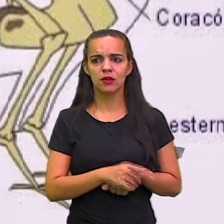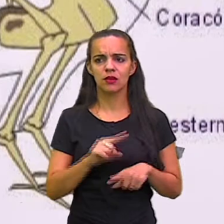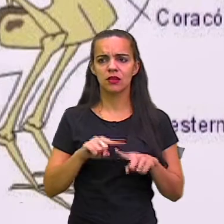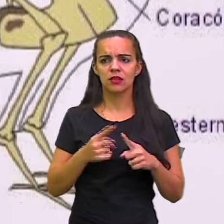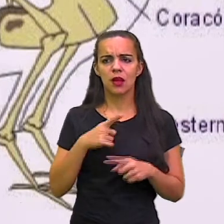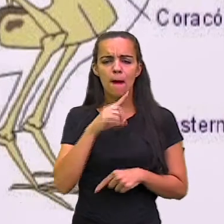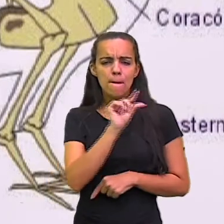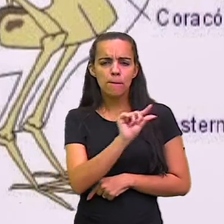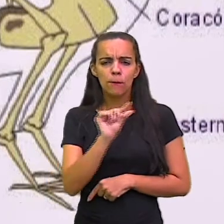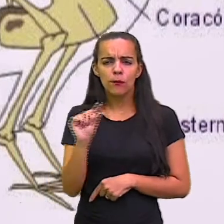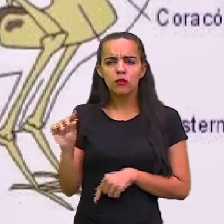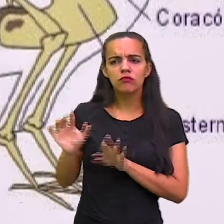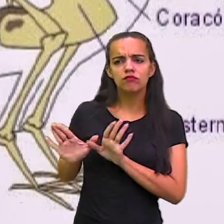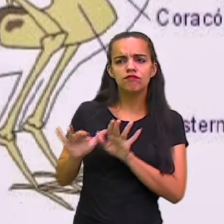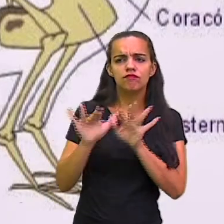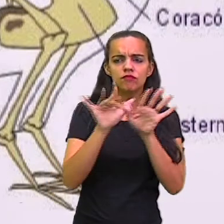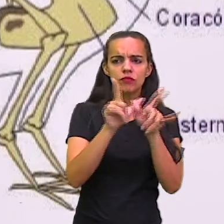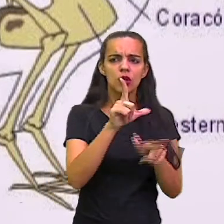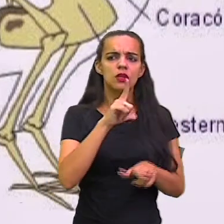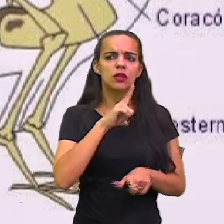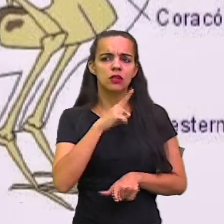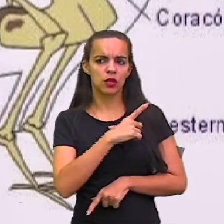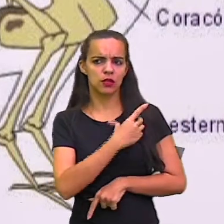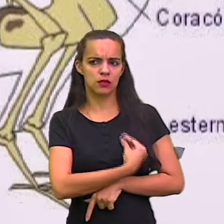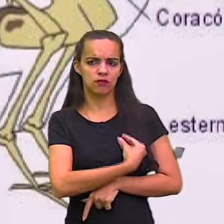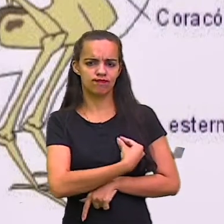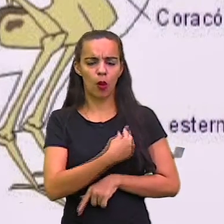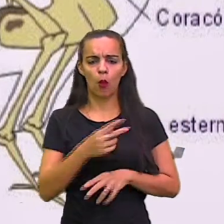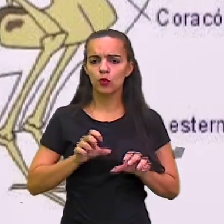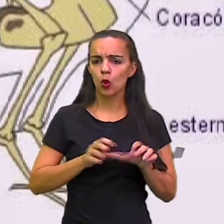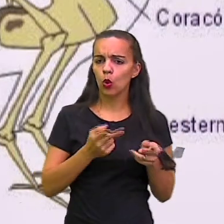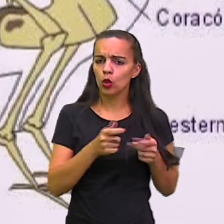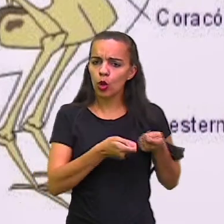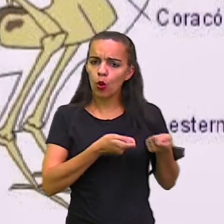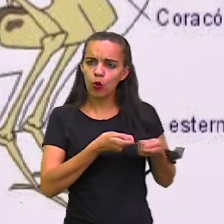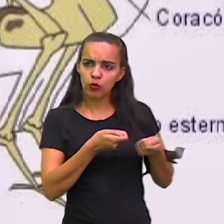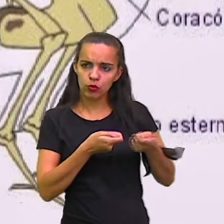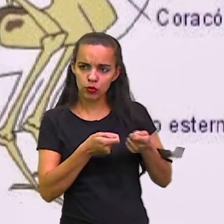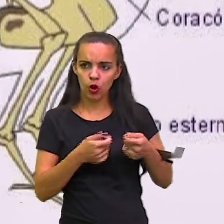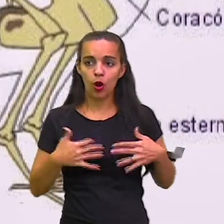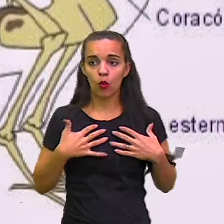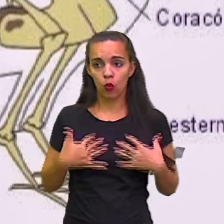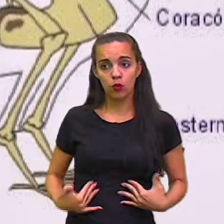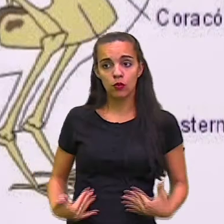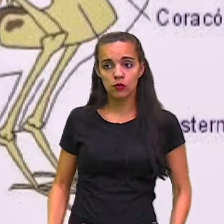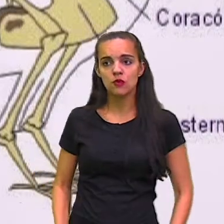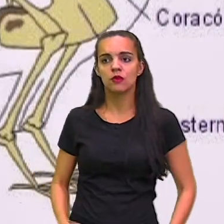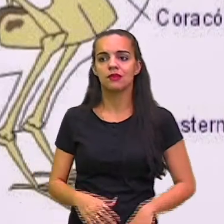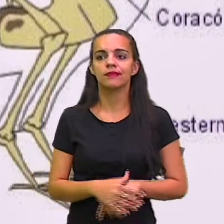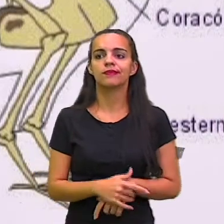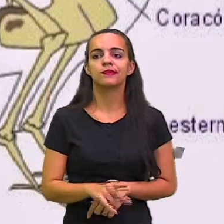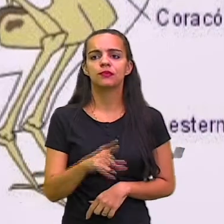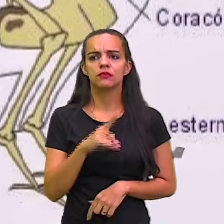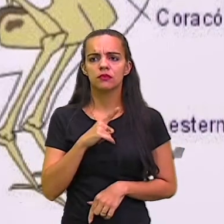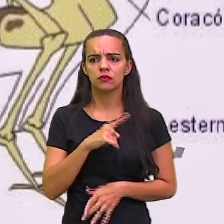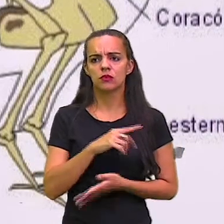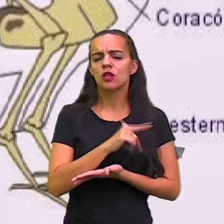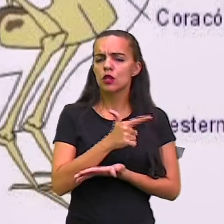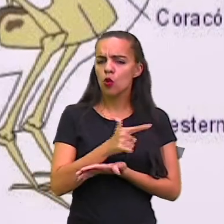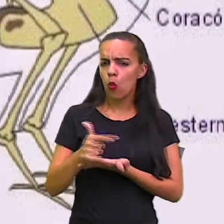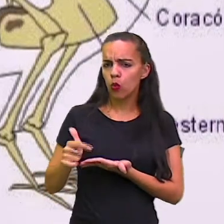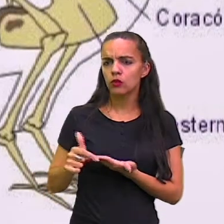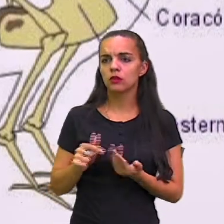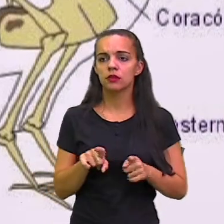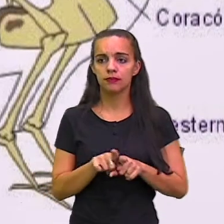ou casaveis apresentam órgãos copuladores como os fatos gansos ativas e